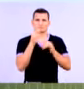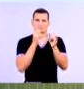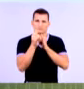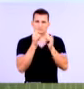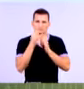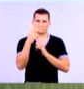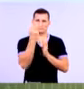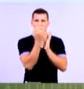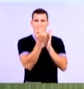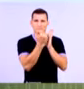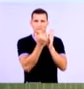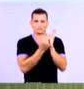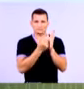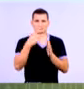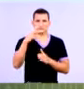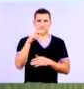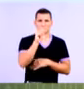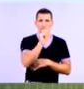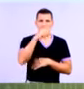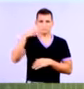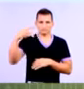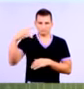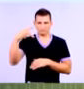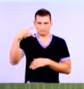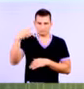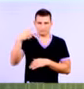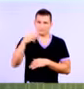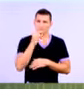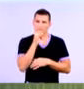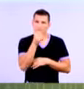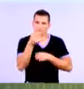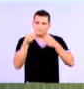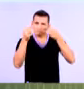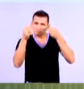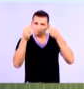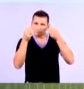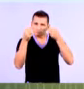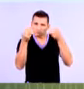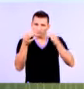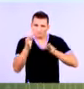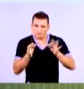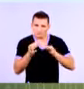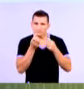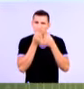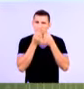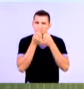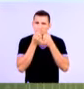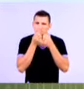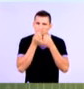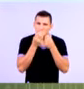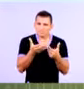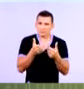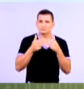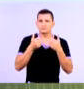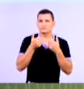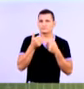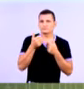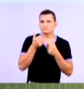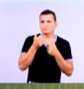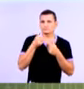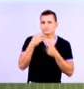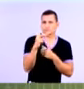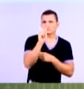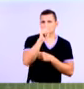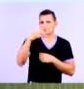seu programa, na sua aplicação. Se eles forem bem organizados, significa que a sua aplicação vai dar um resultado rapidamente,